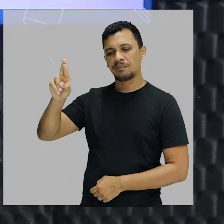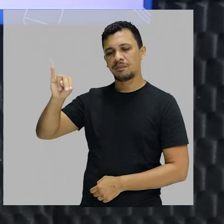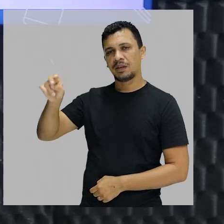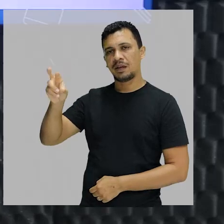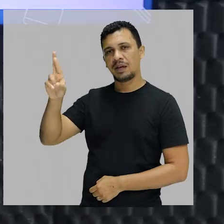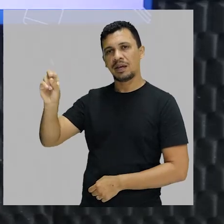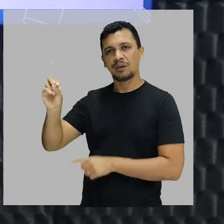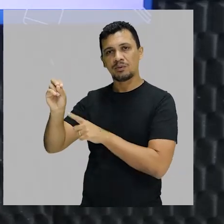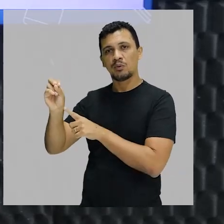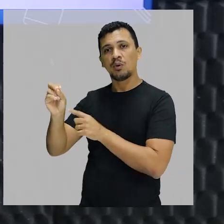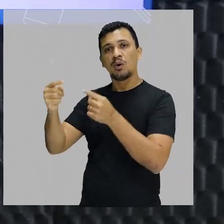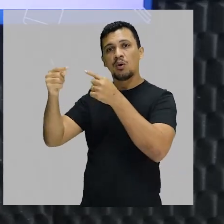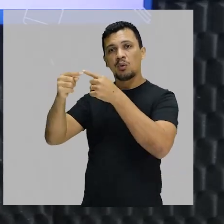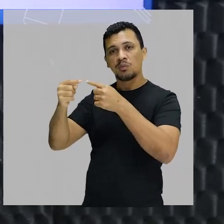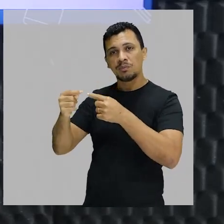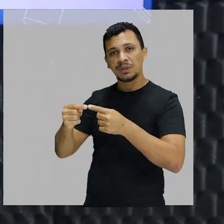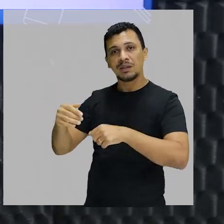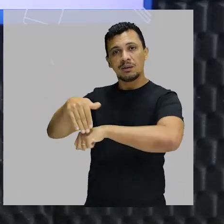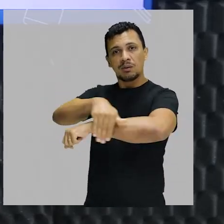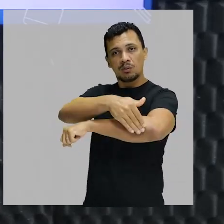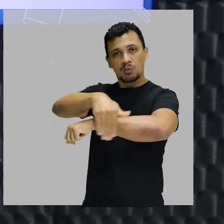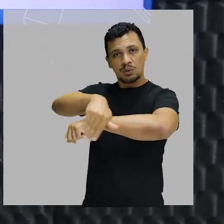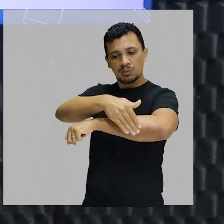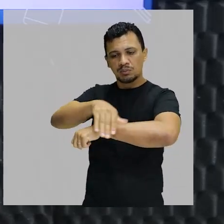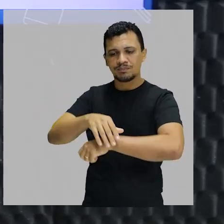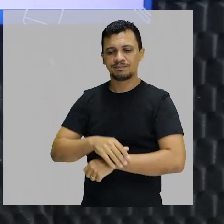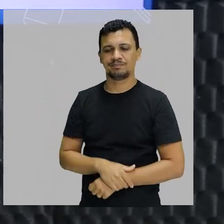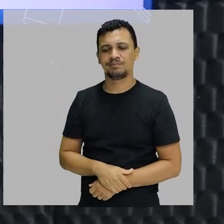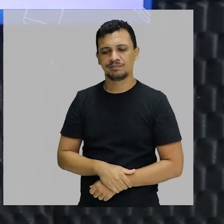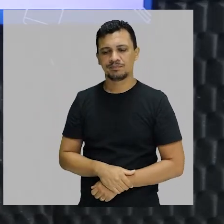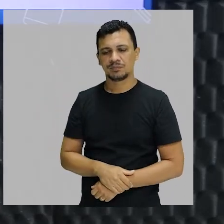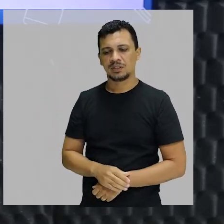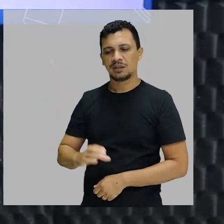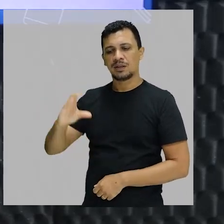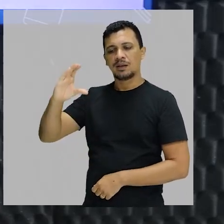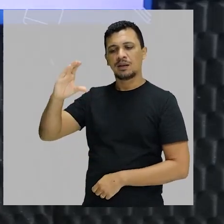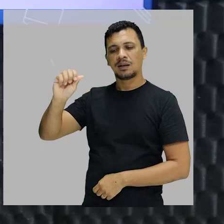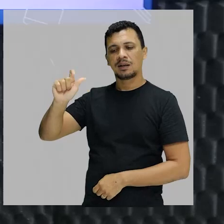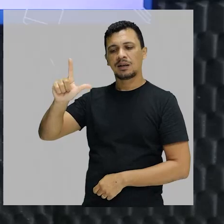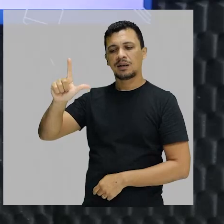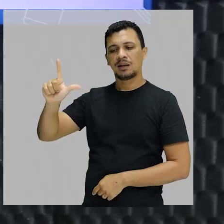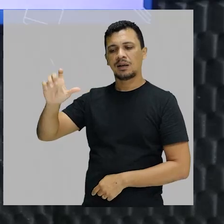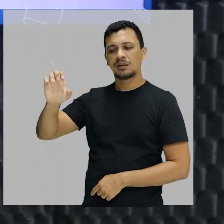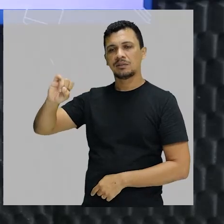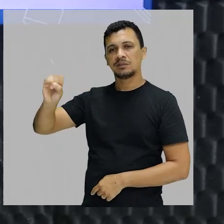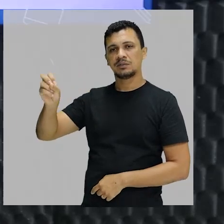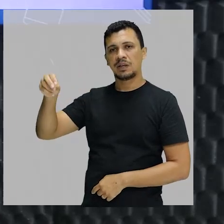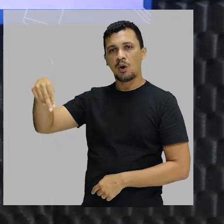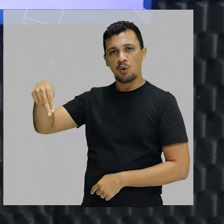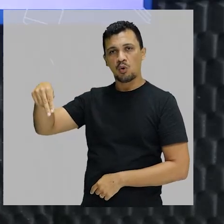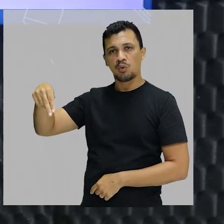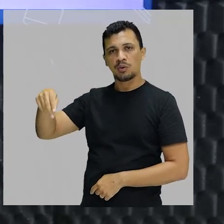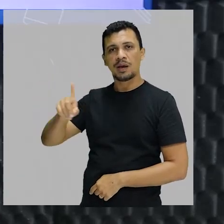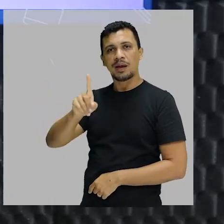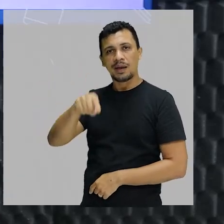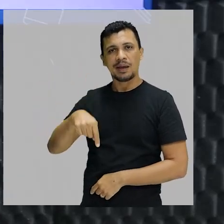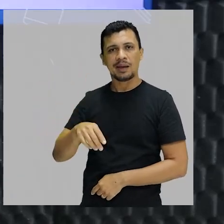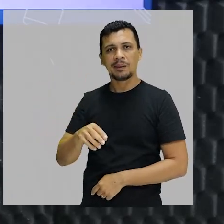relativo à rua ou da rua, né? El callejón, que é beco. El